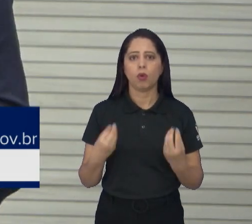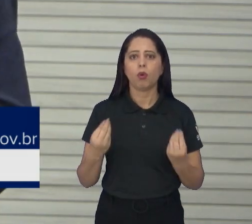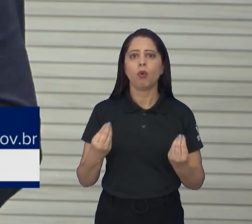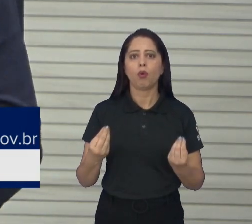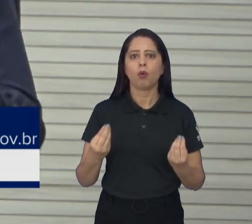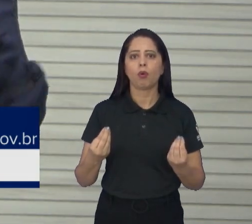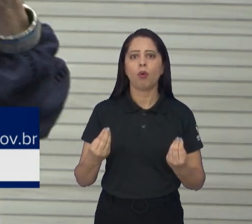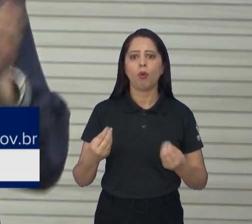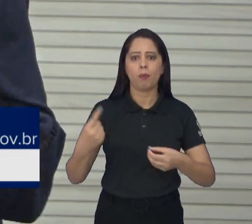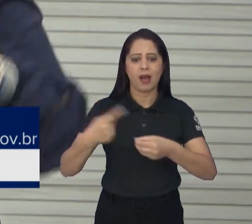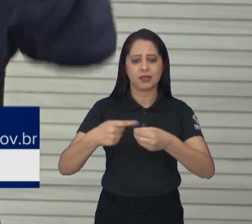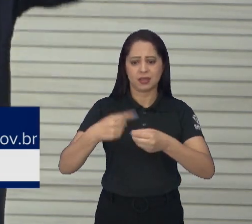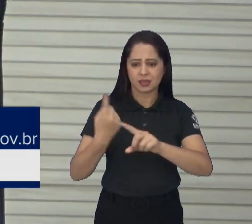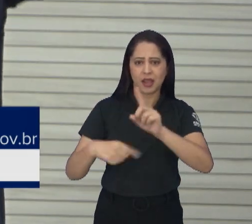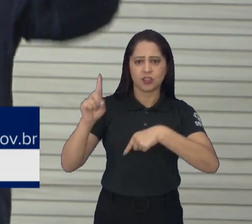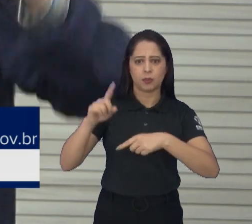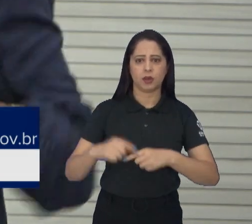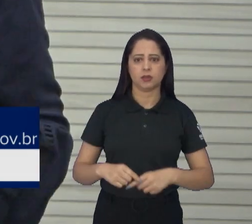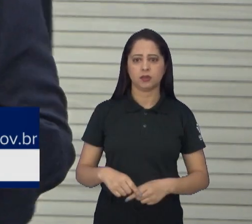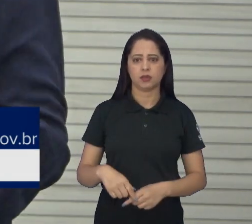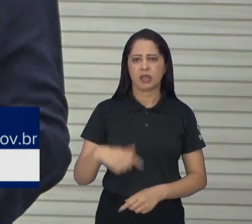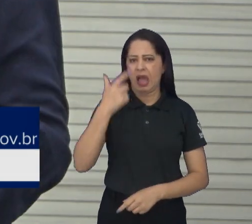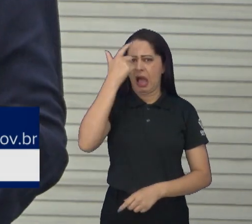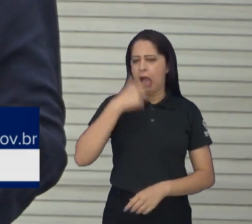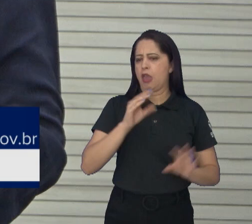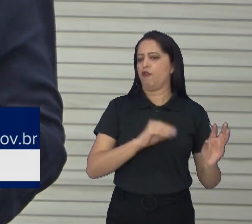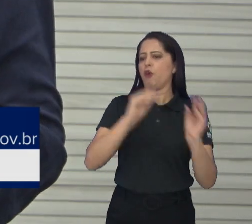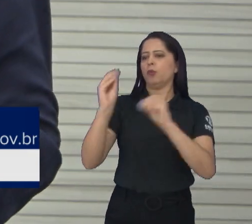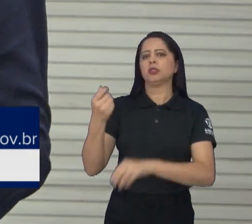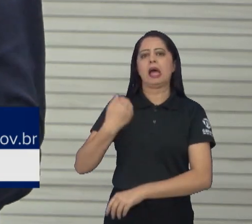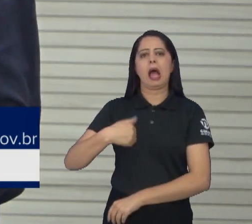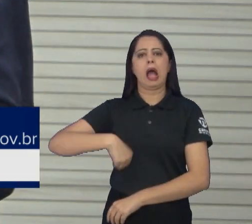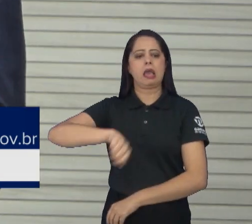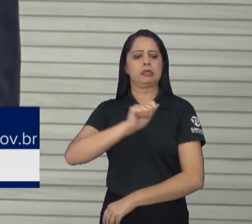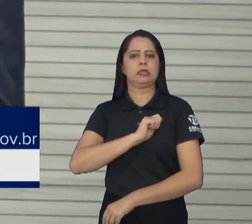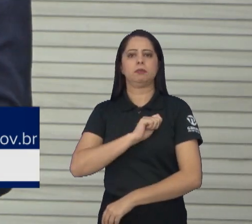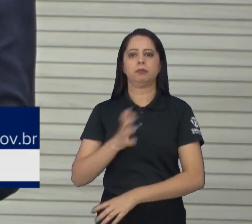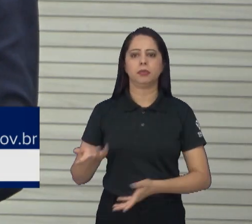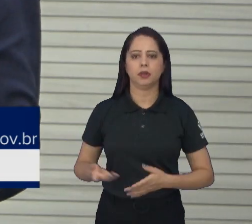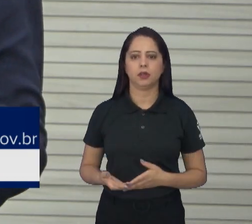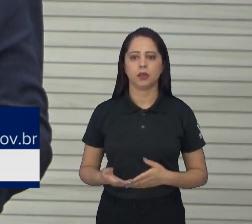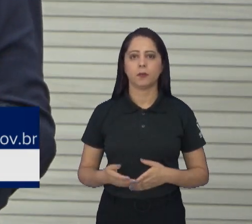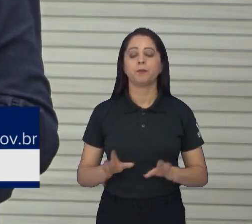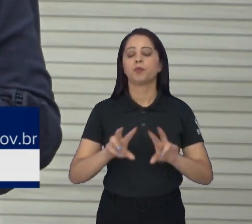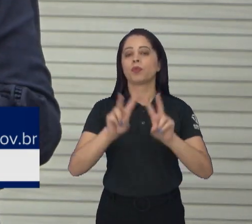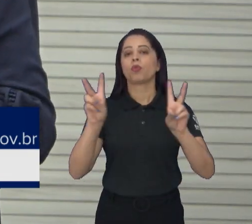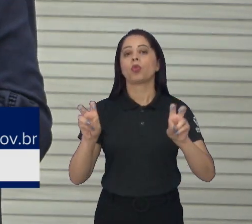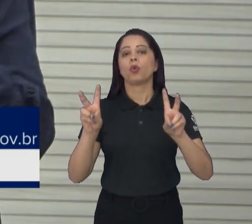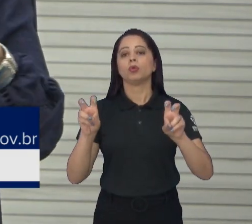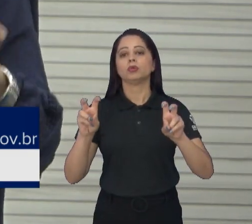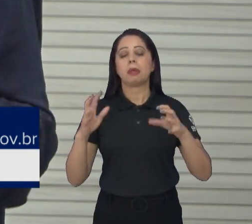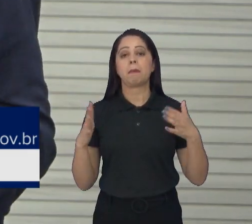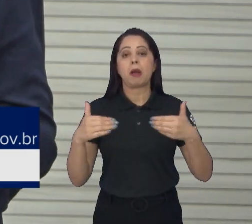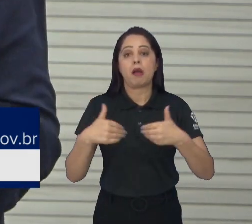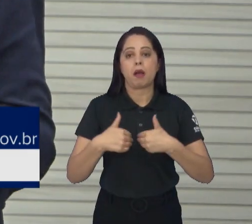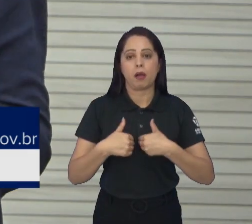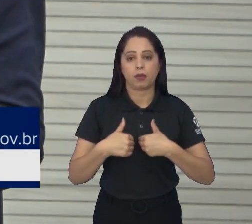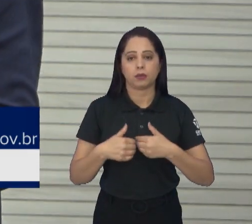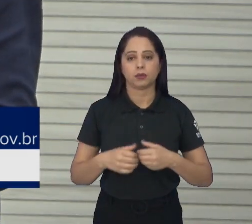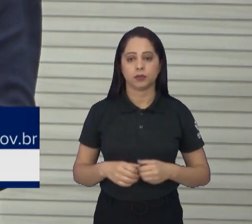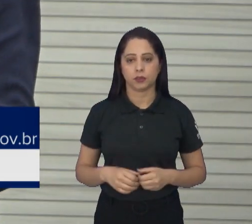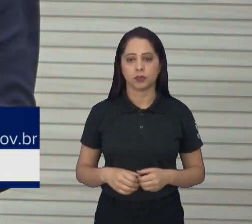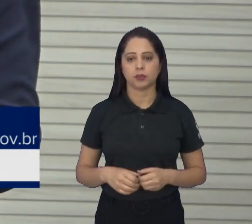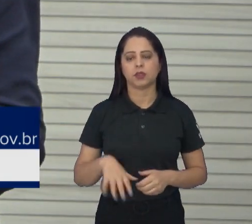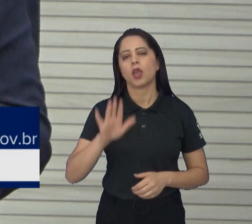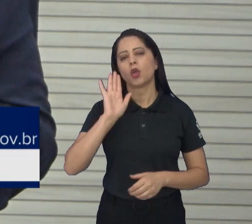psicológica na cidade? Não, eu vou embora para a Espanha, que se dane. Com relação aos autistas, como eu já tinha